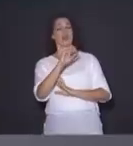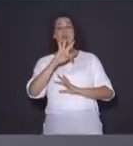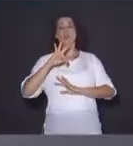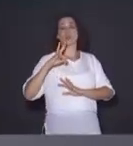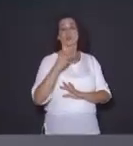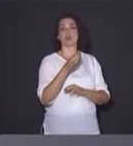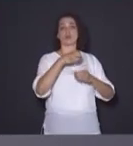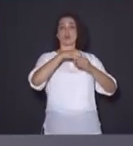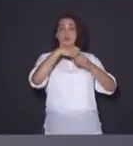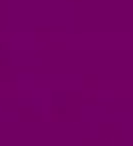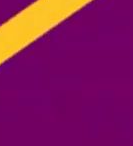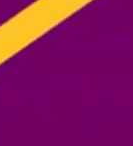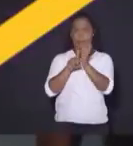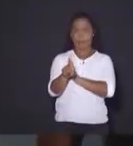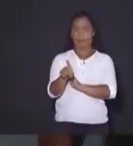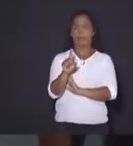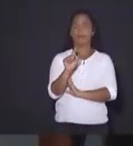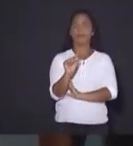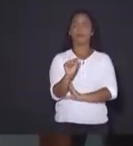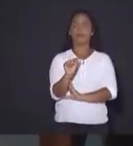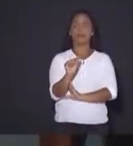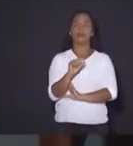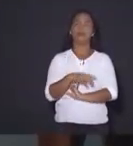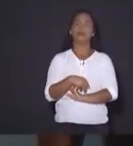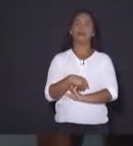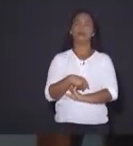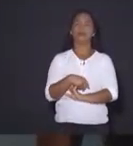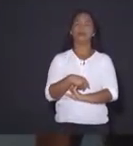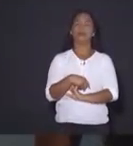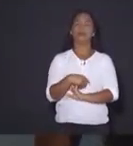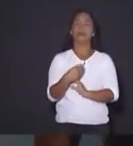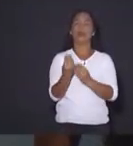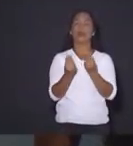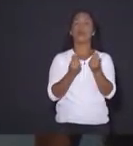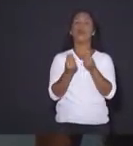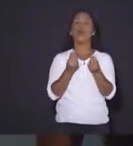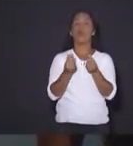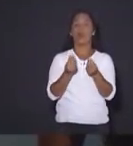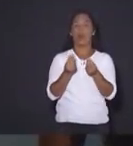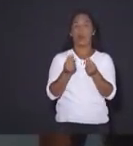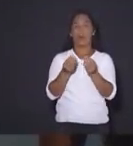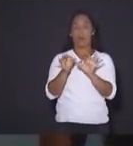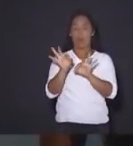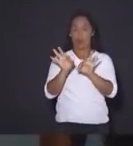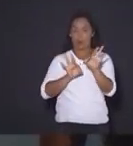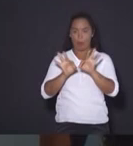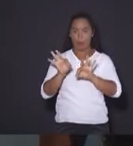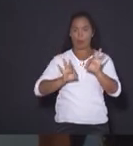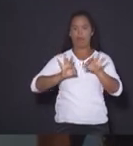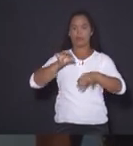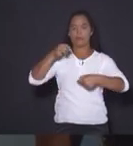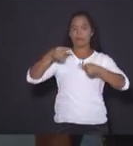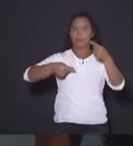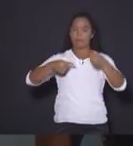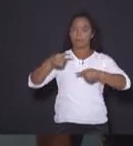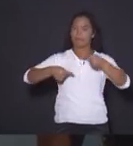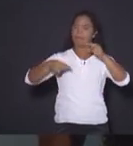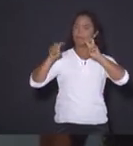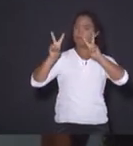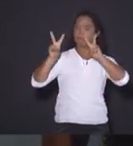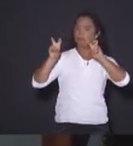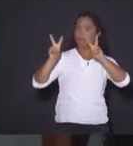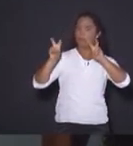que se trabalhar a questão de gênero como é organizar essa discussão não faltando